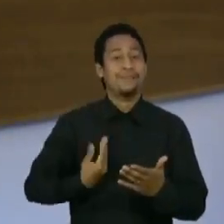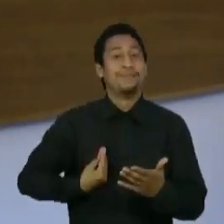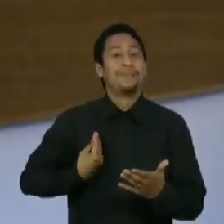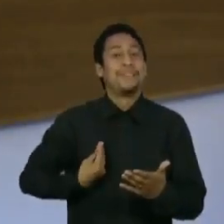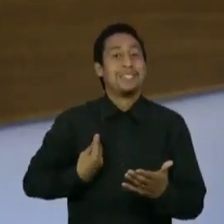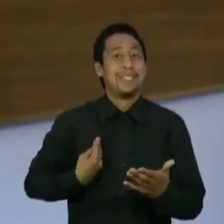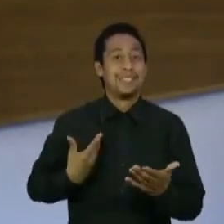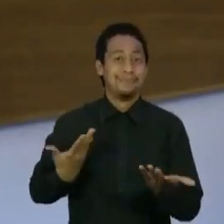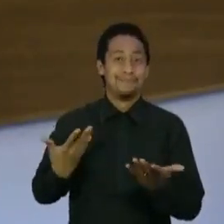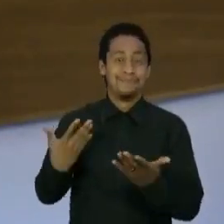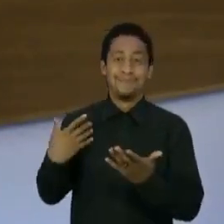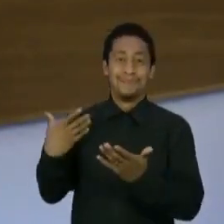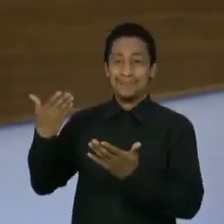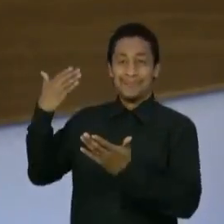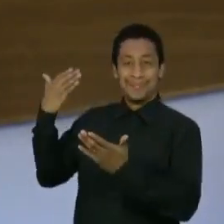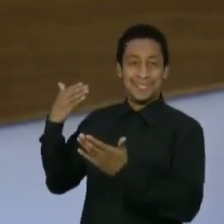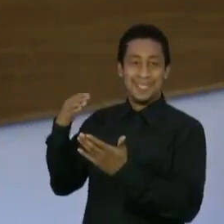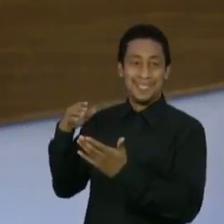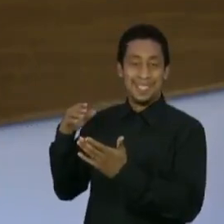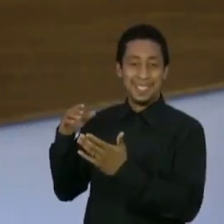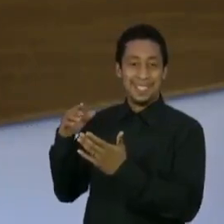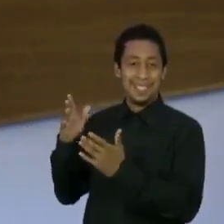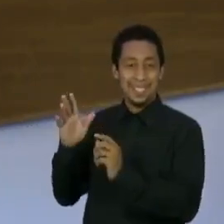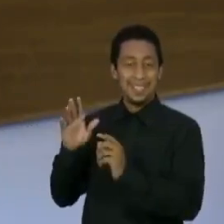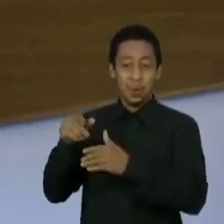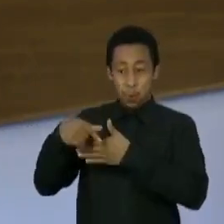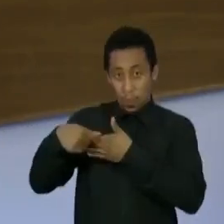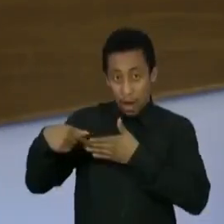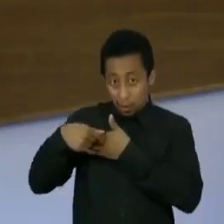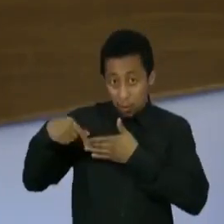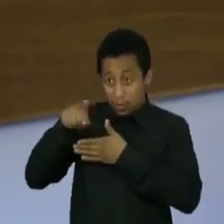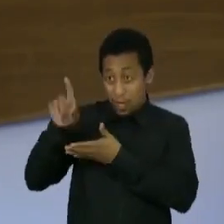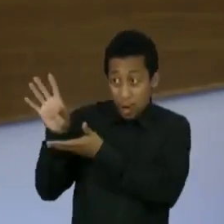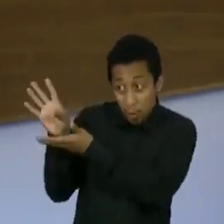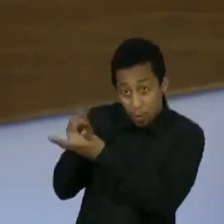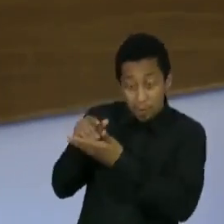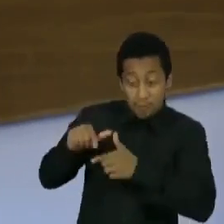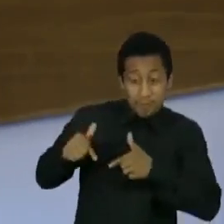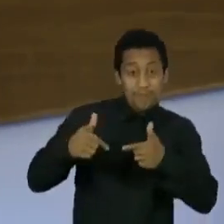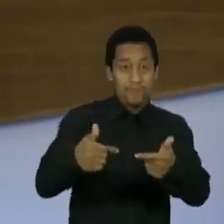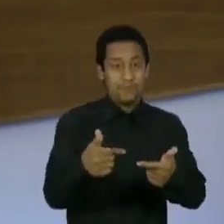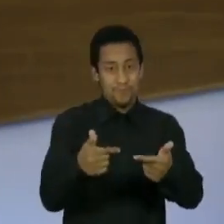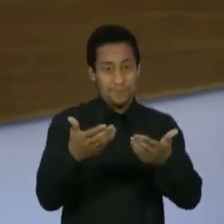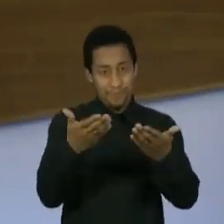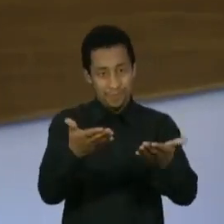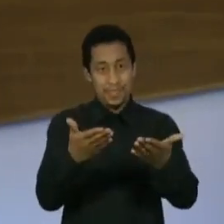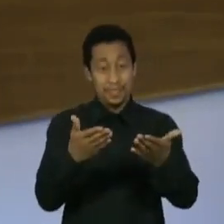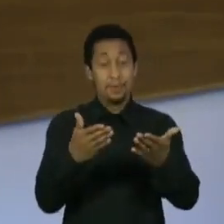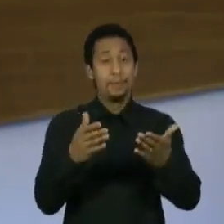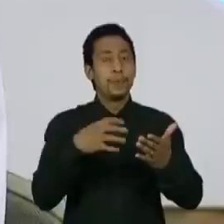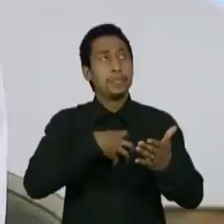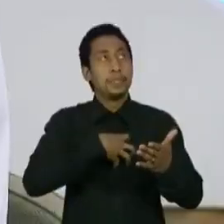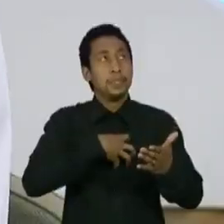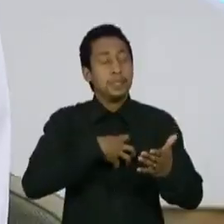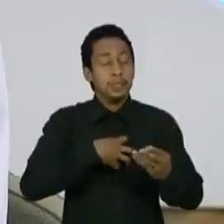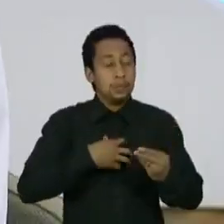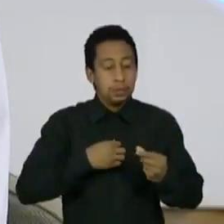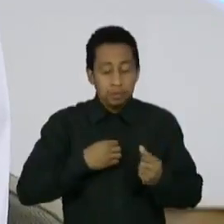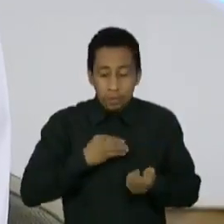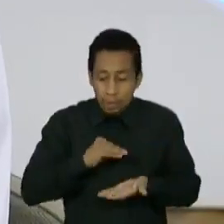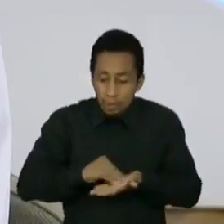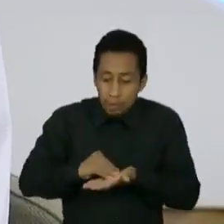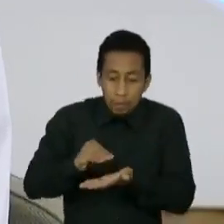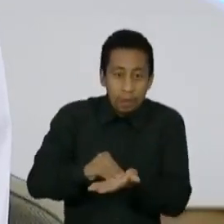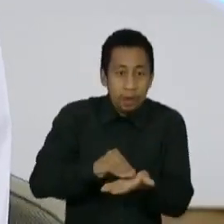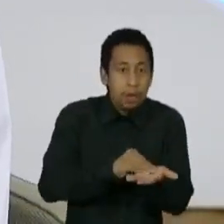você disse que é constante mas o espetáculo que você produziu e atuou você disse que deu um vazio e